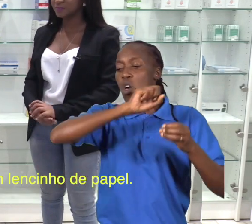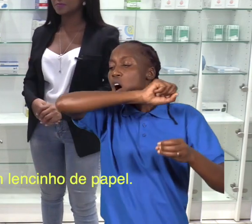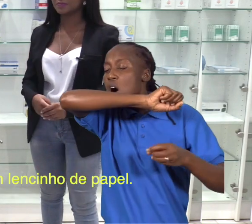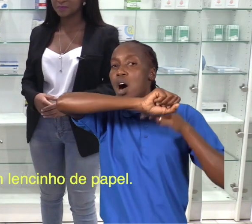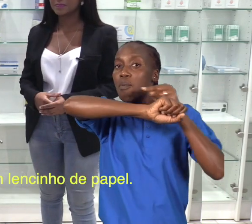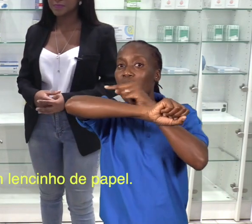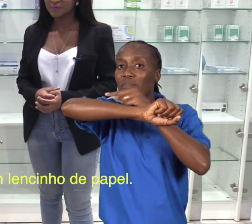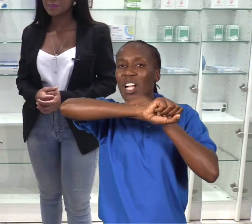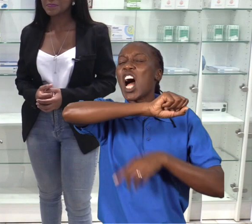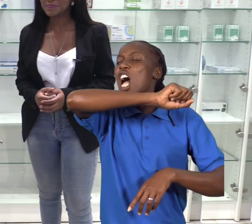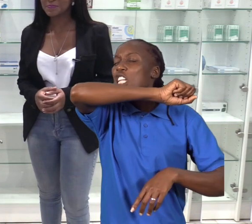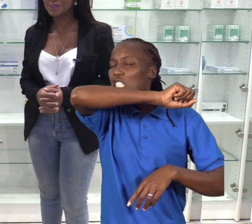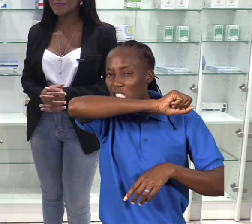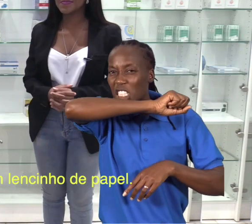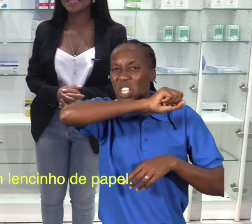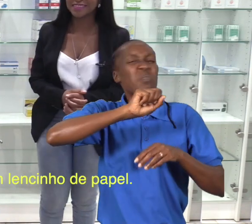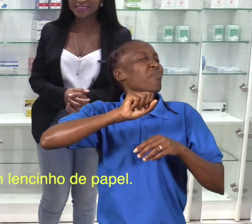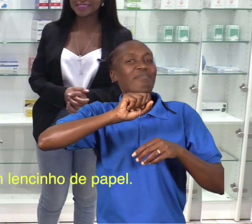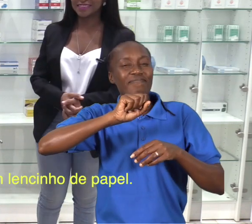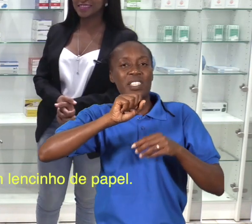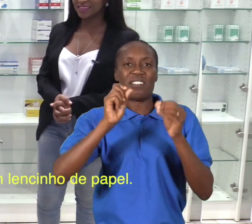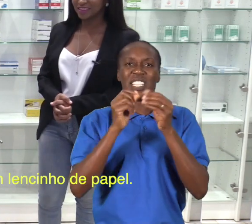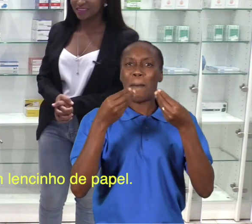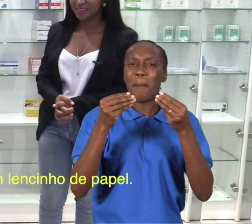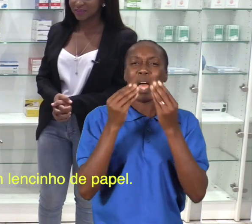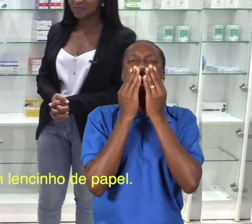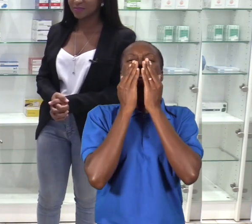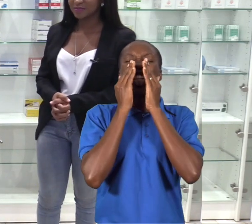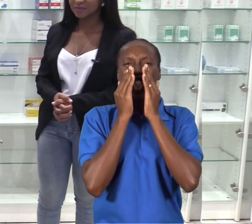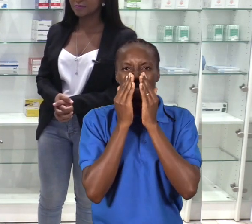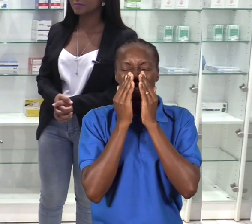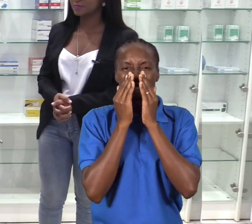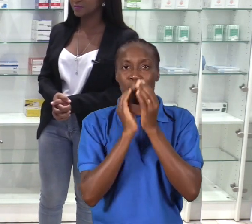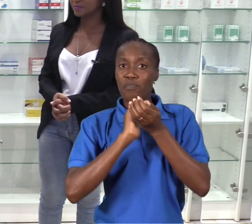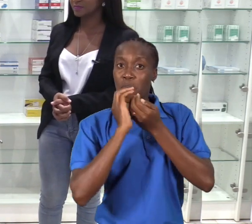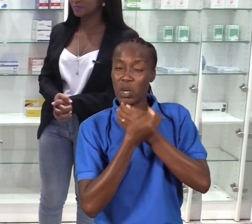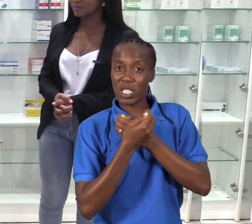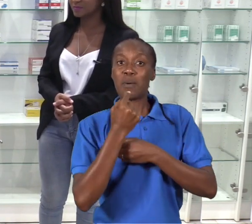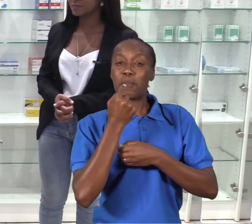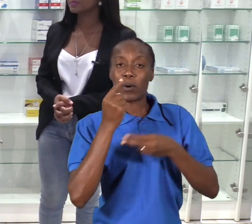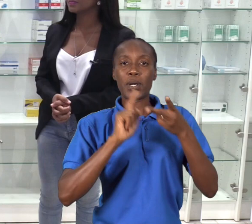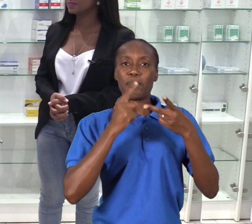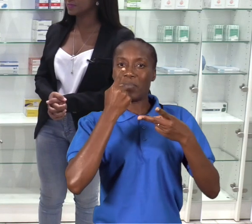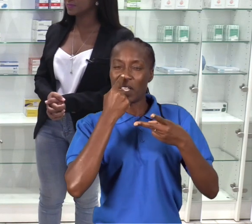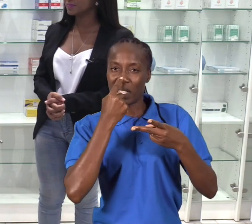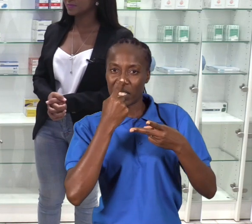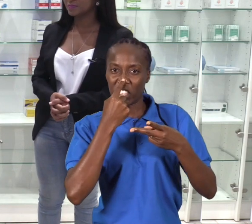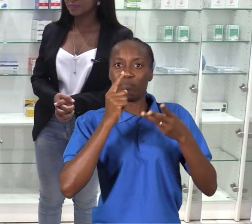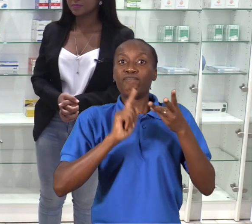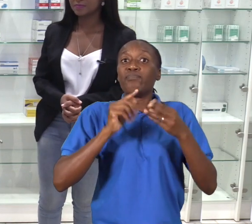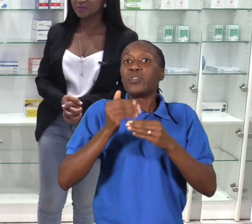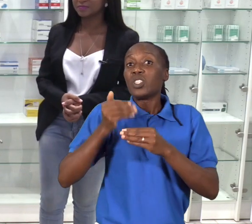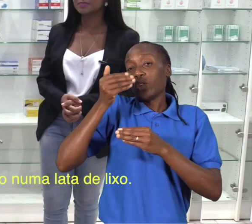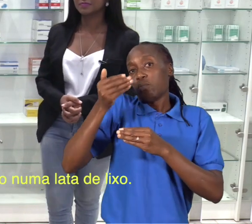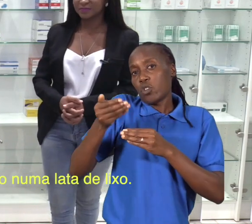e tossir nesta região, ou espirrar sempre com o lencinho de papel que vai cobrir a boca, o